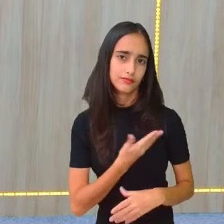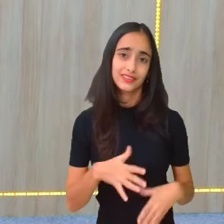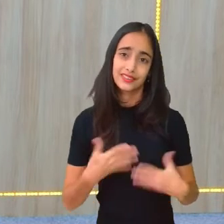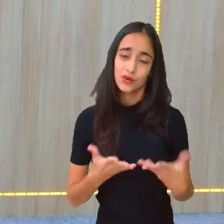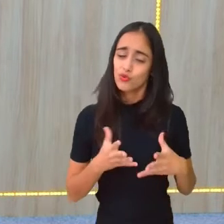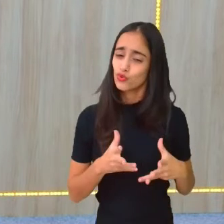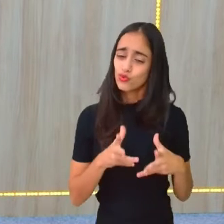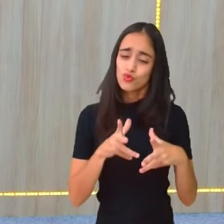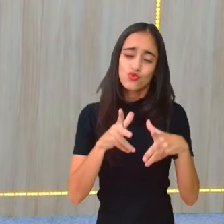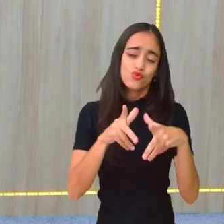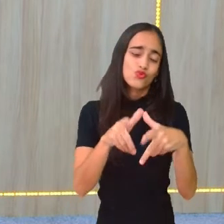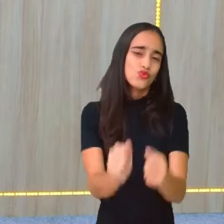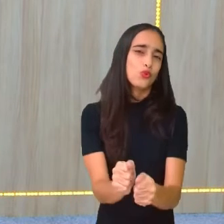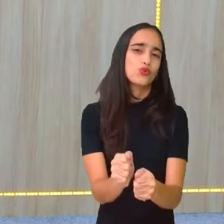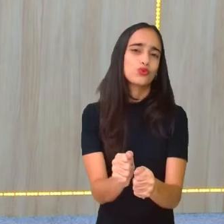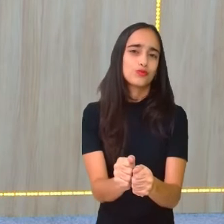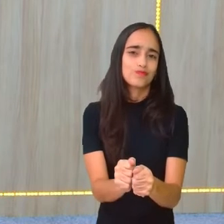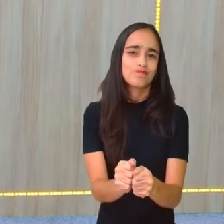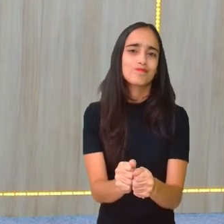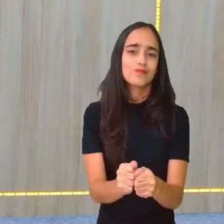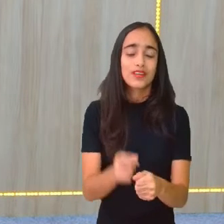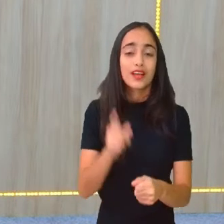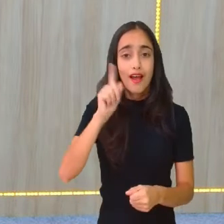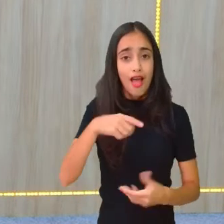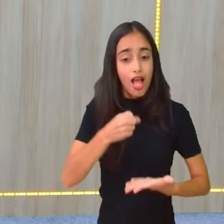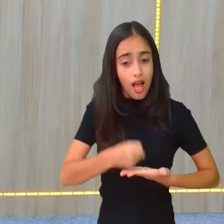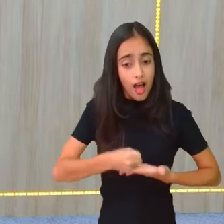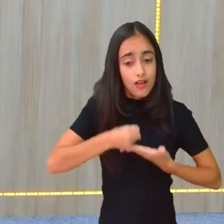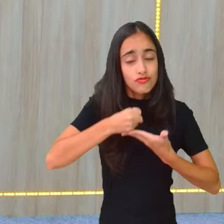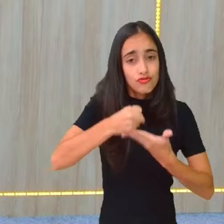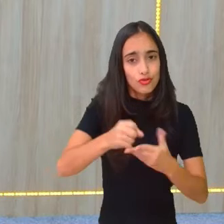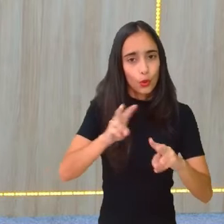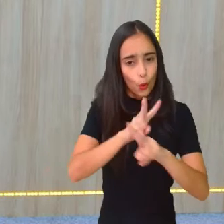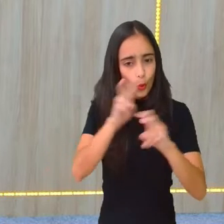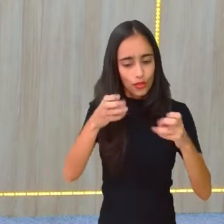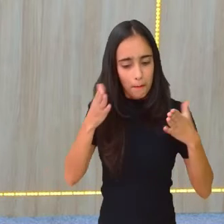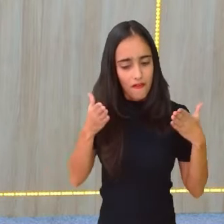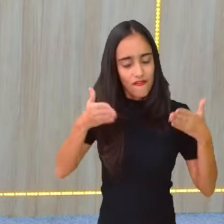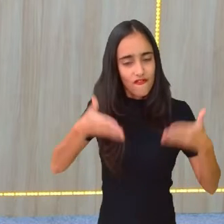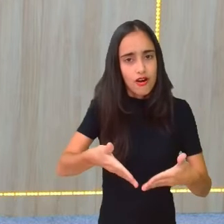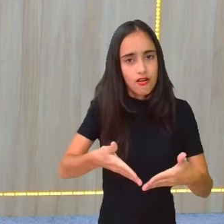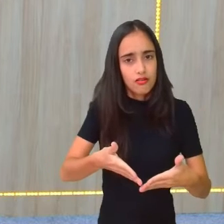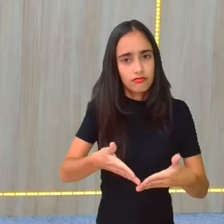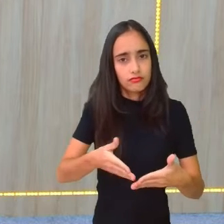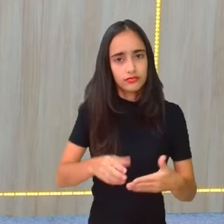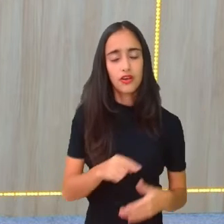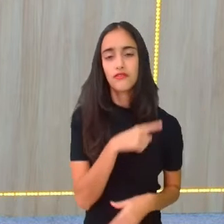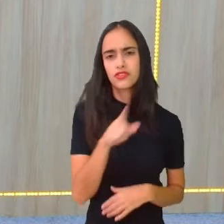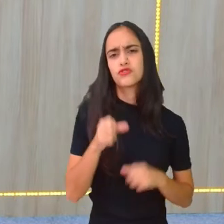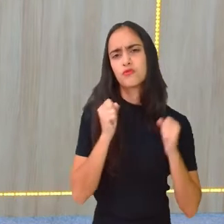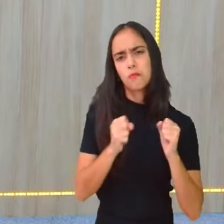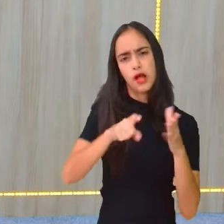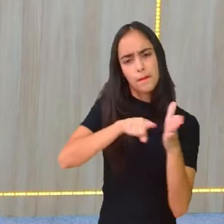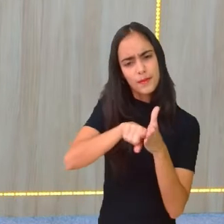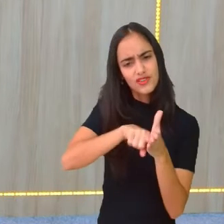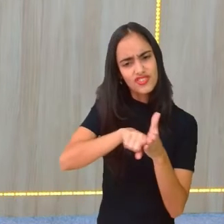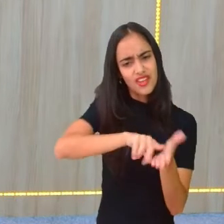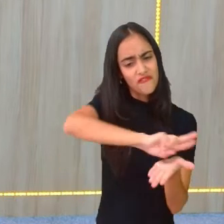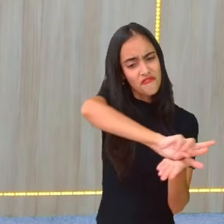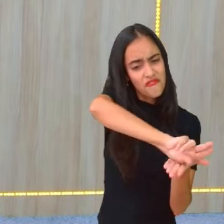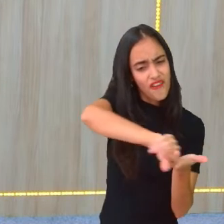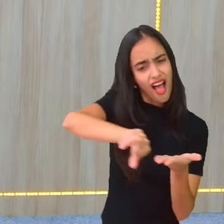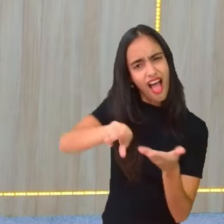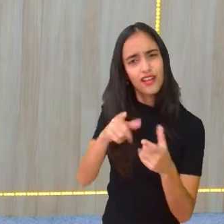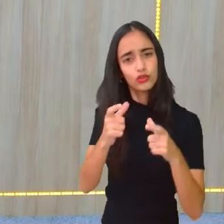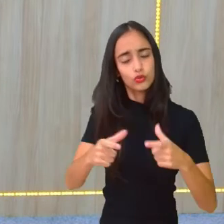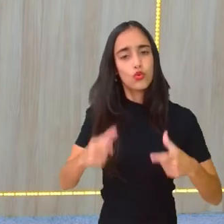essas fontes servem na produção do tema específico. Então, você pode fazer uma curadoria das informações, selecionar aquilo